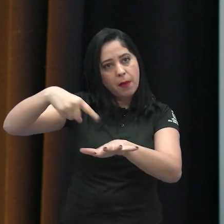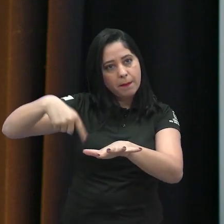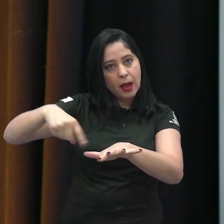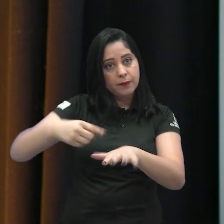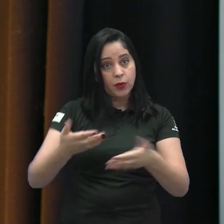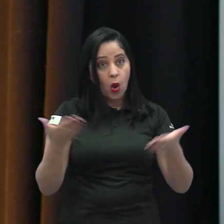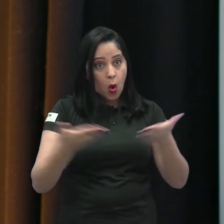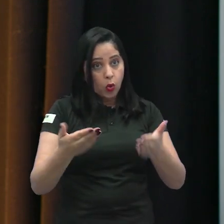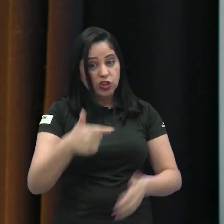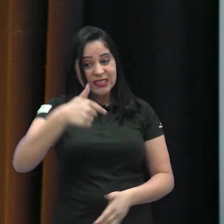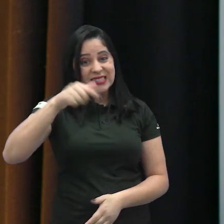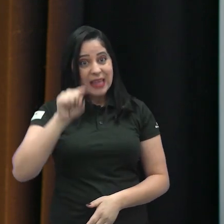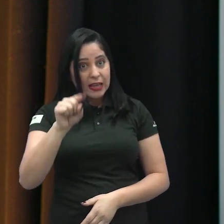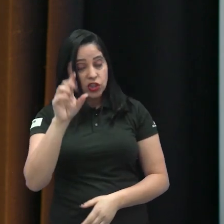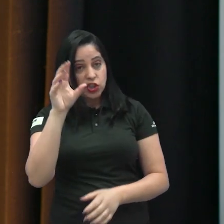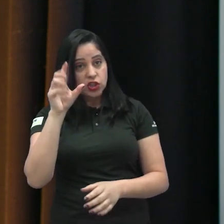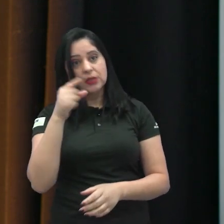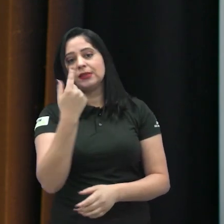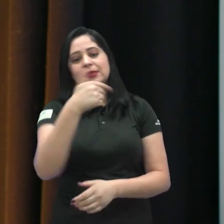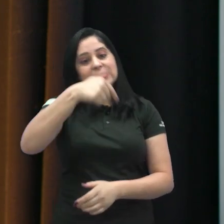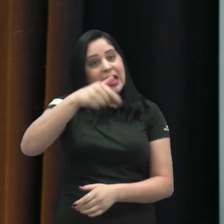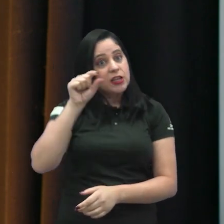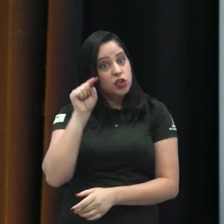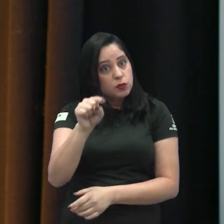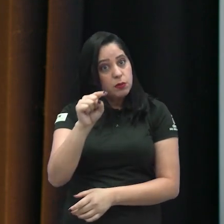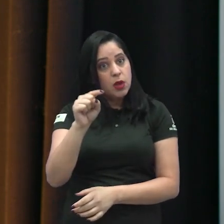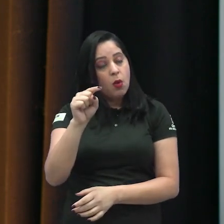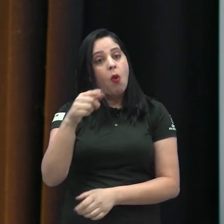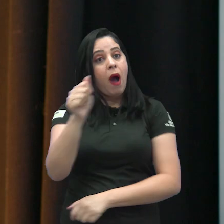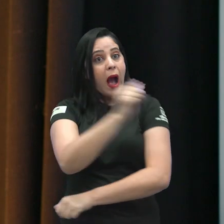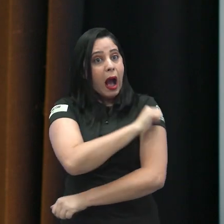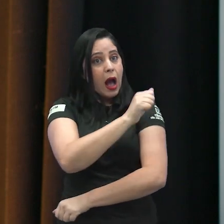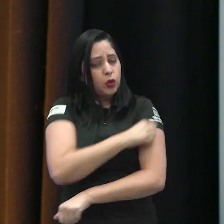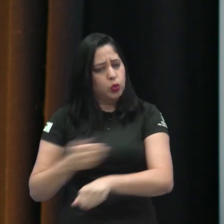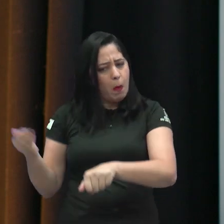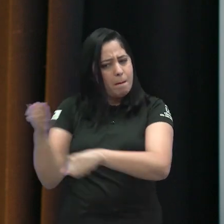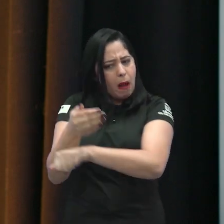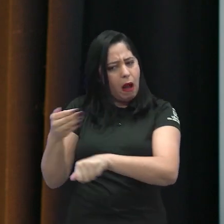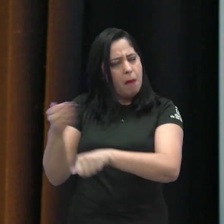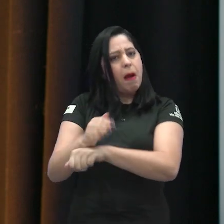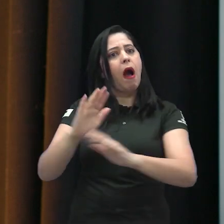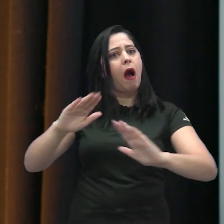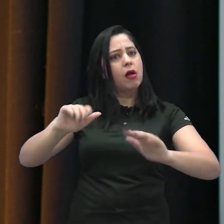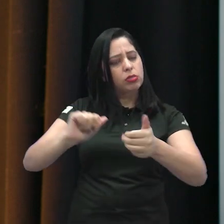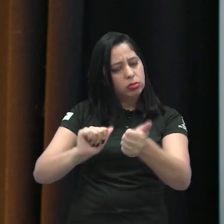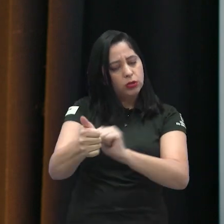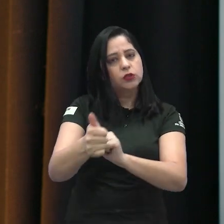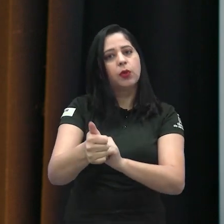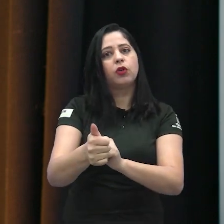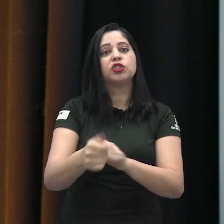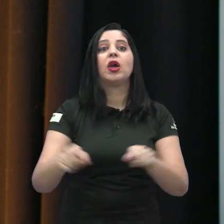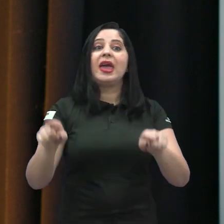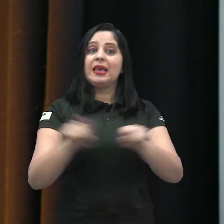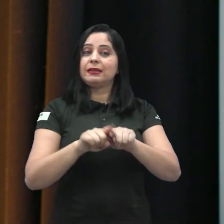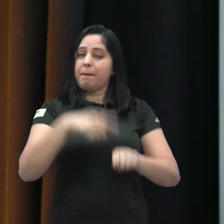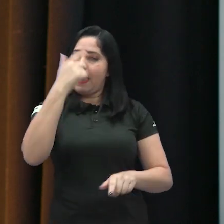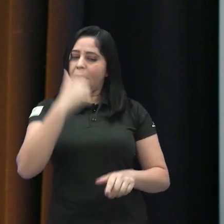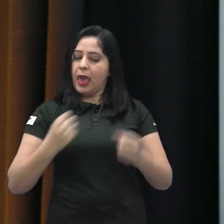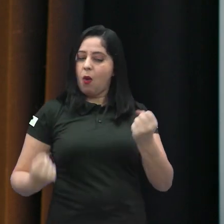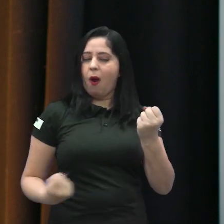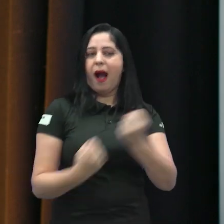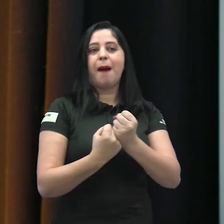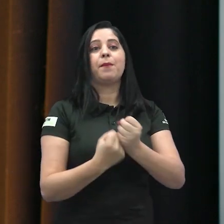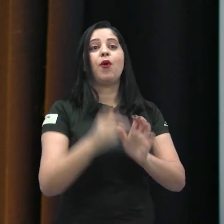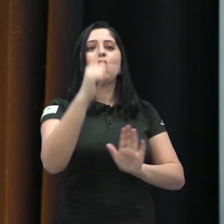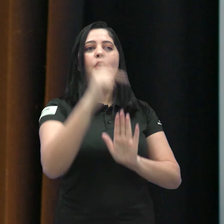Hoje, nós temos 7 mil alunos envolvidos em 67 escolas da Prefeitura, além do apoio ao Atleta Cidadão,